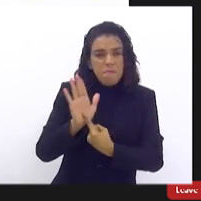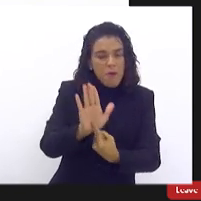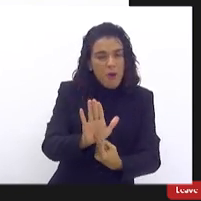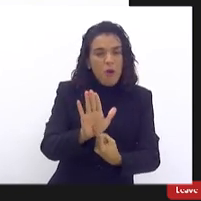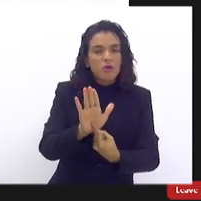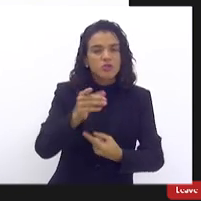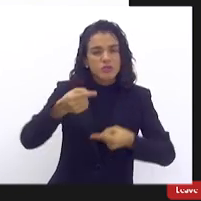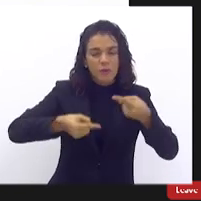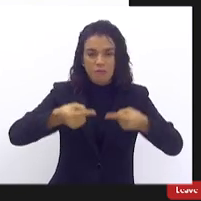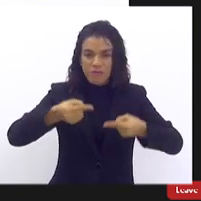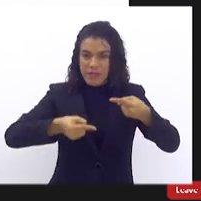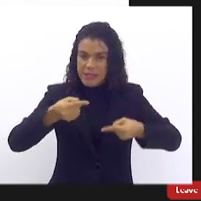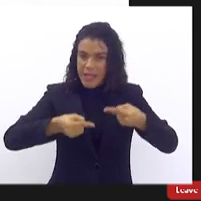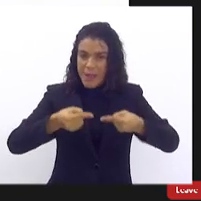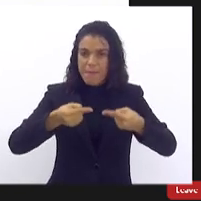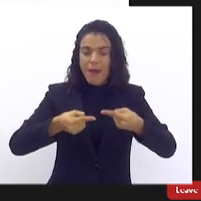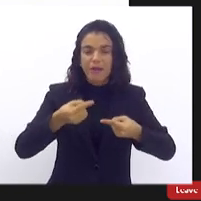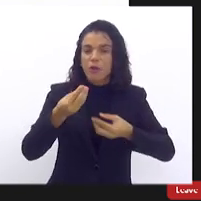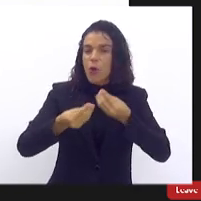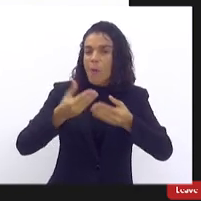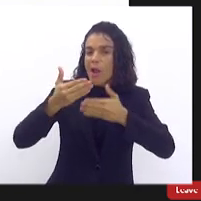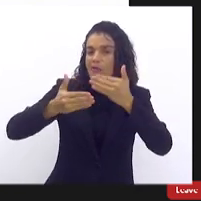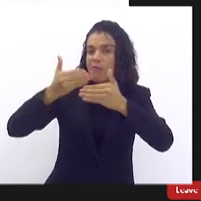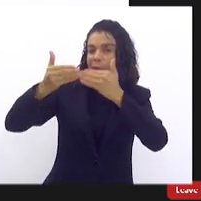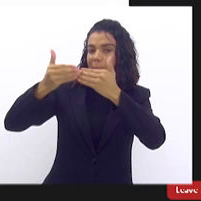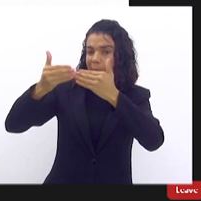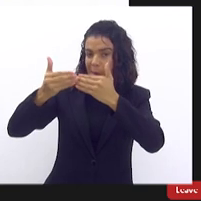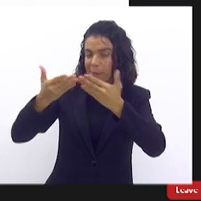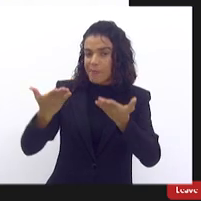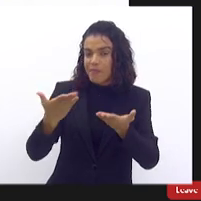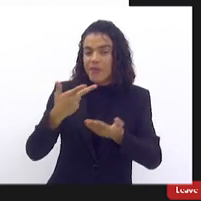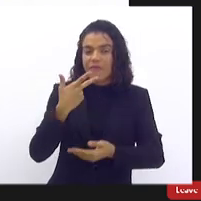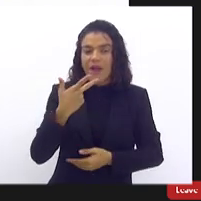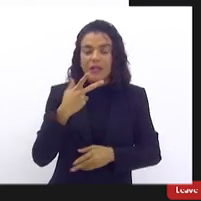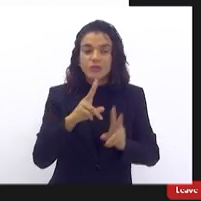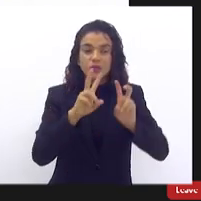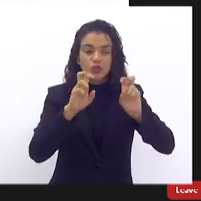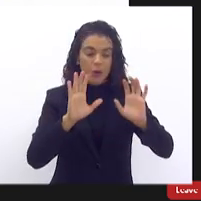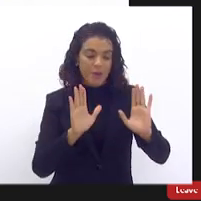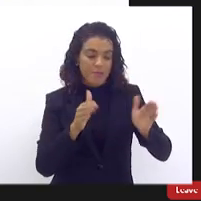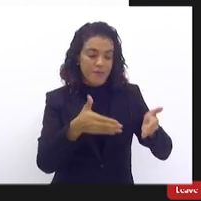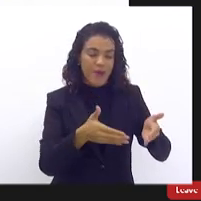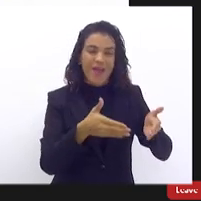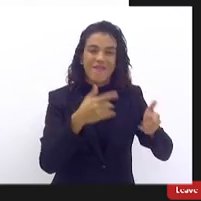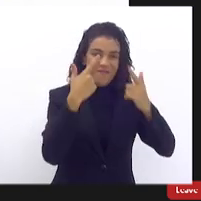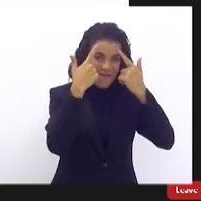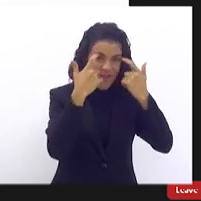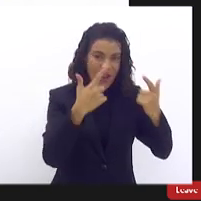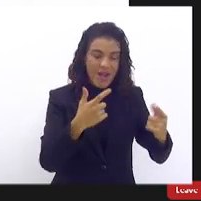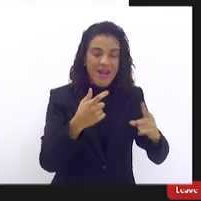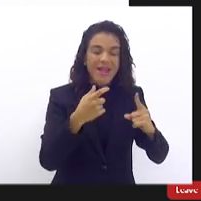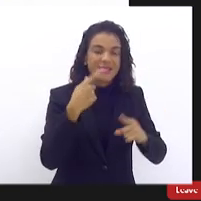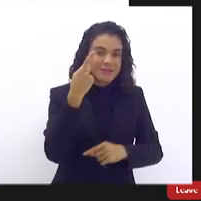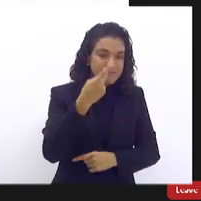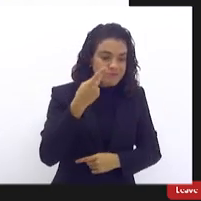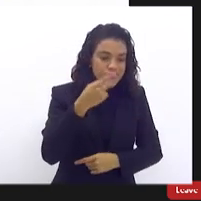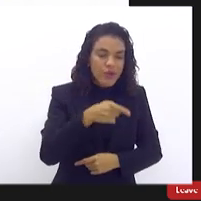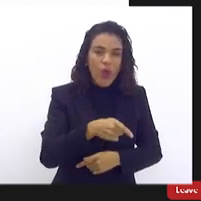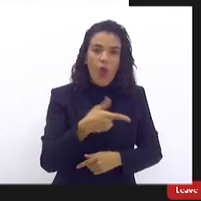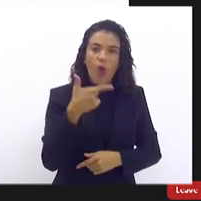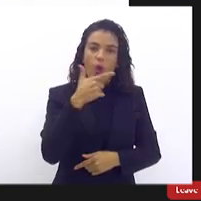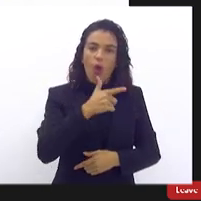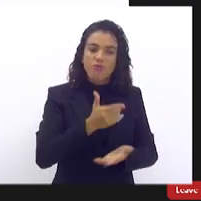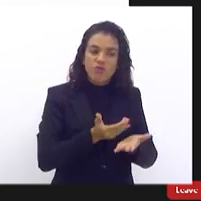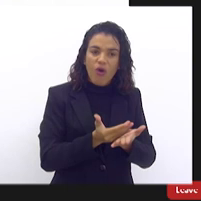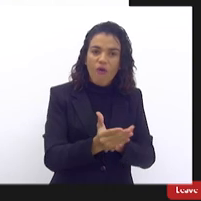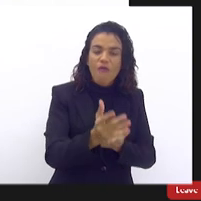expressando esse debate, como ele foi avançando. Eu estava falando dessa categoria de violência política, por exemplo, que começou a ficar muito